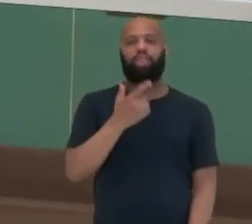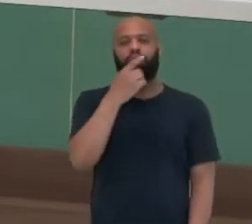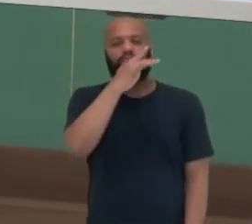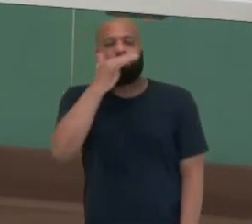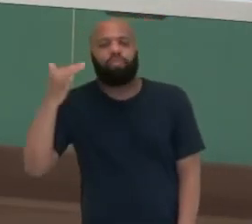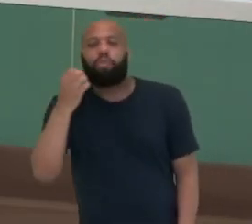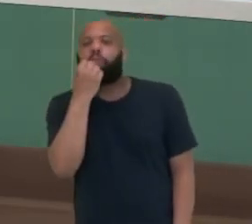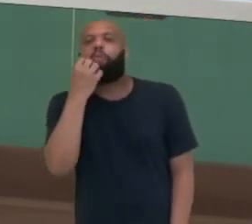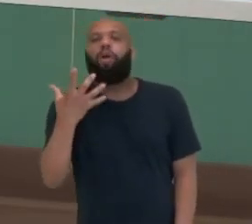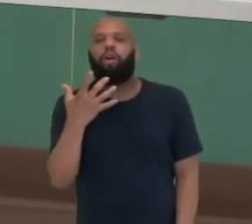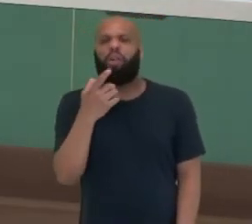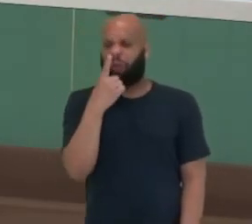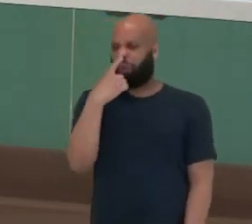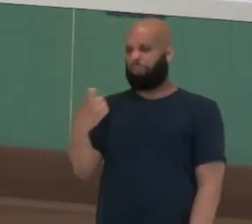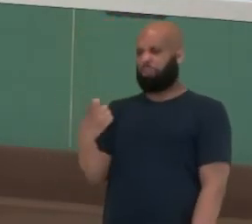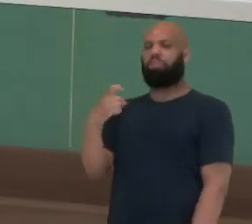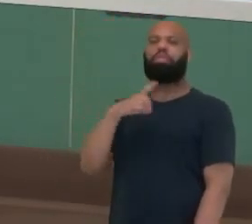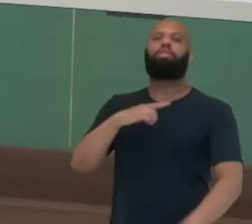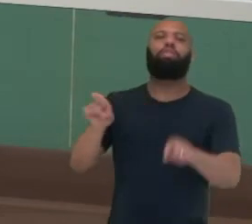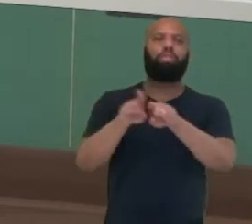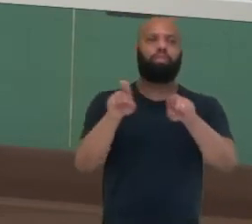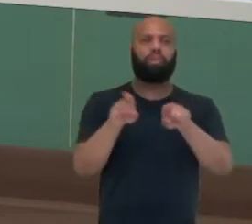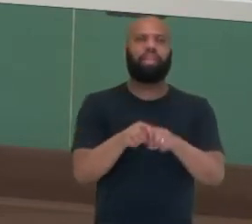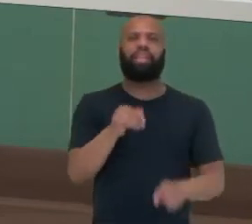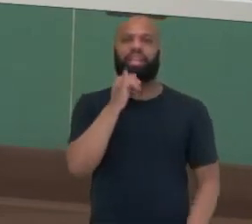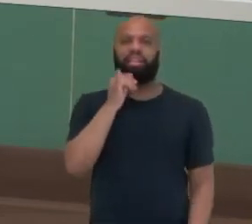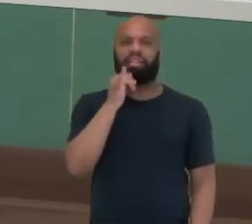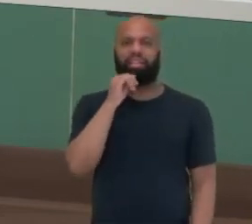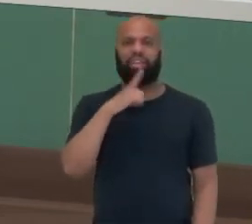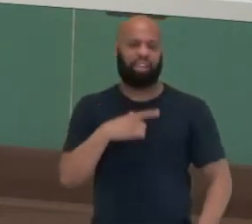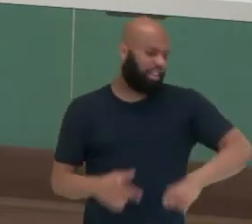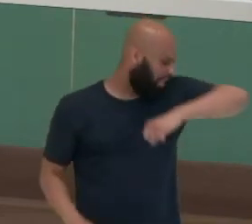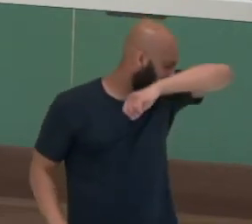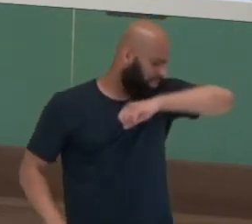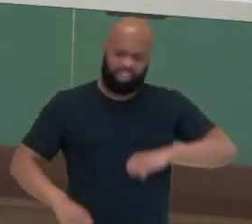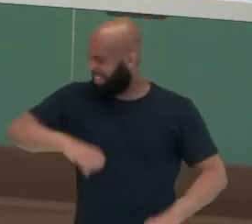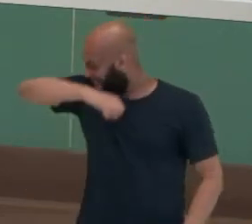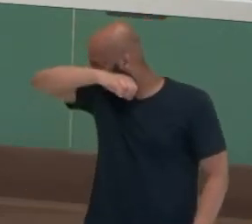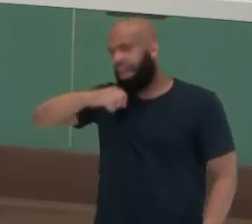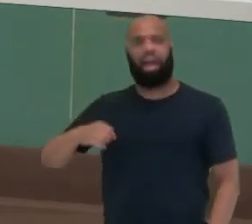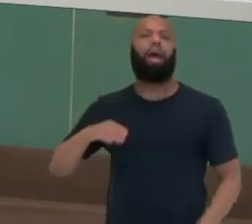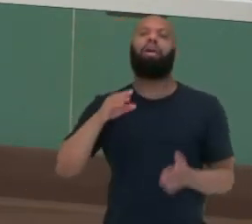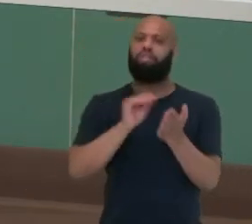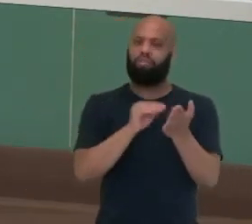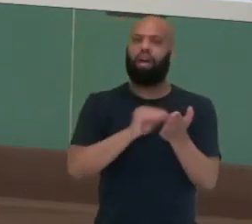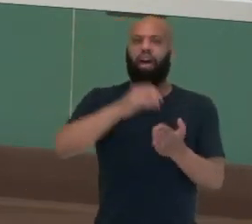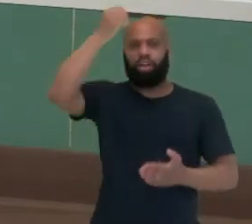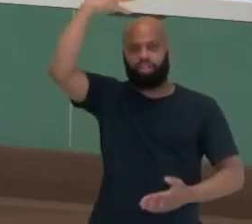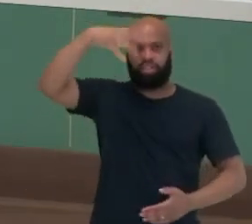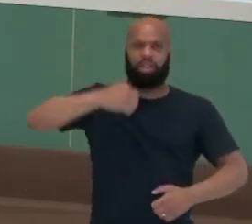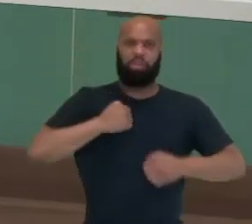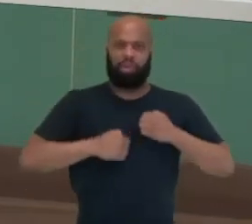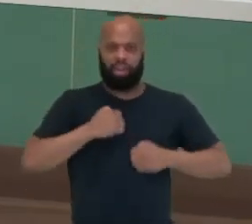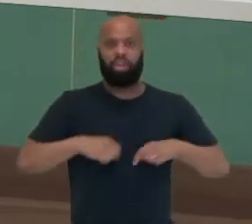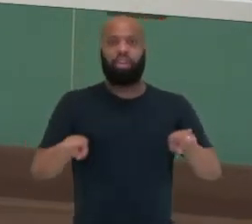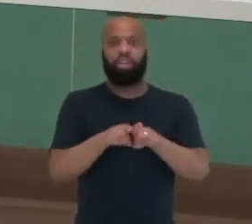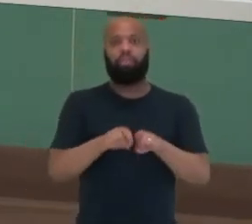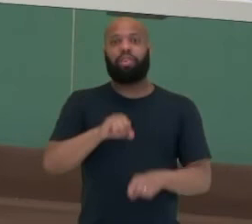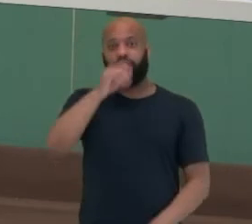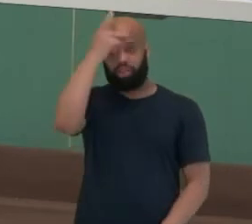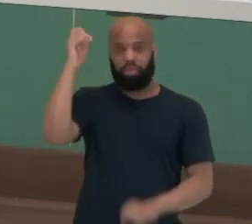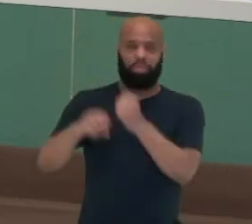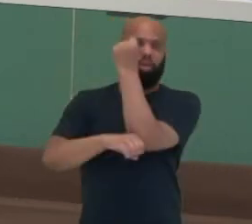alimentos e cheiros ruins, por exemplo, do sovaco quando a gente não toma banho ou alguém que soltou um pum. Nós